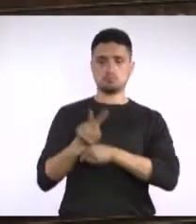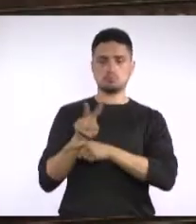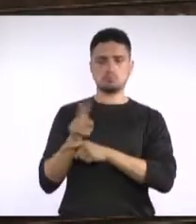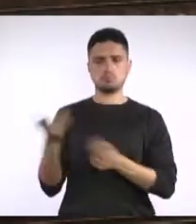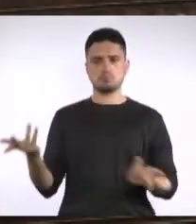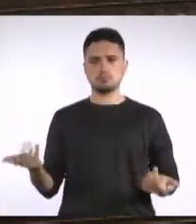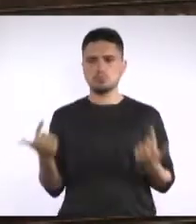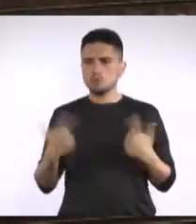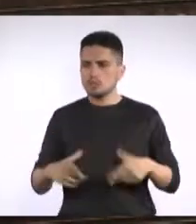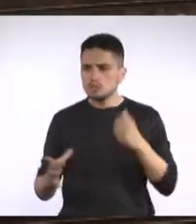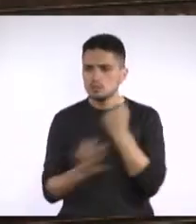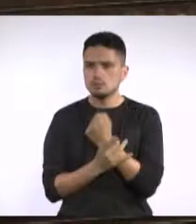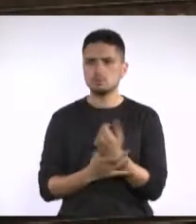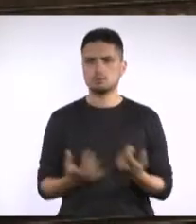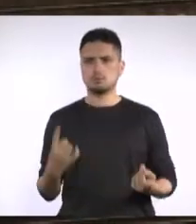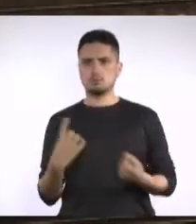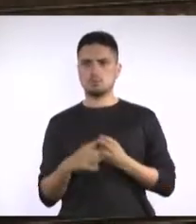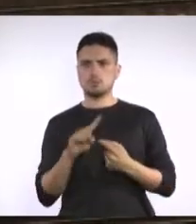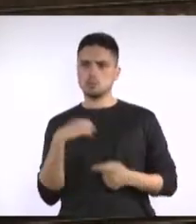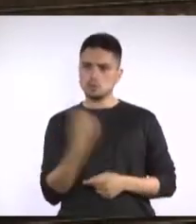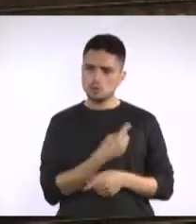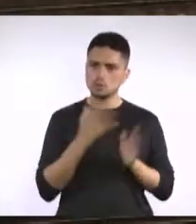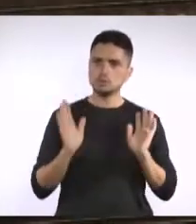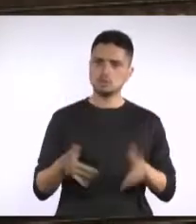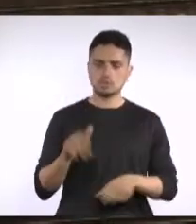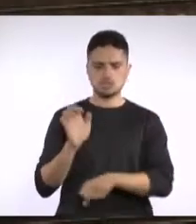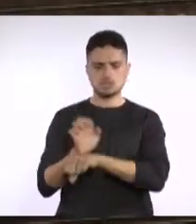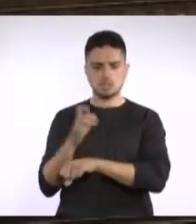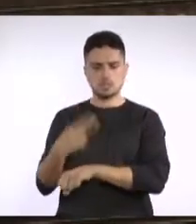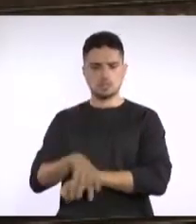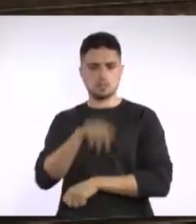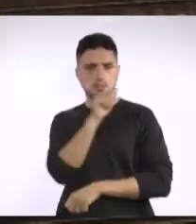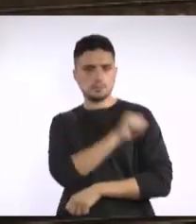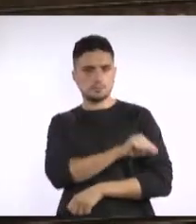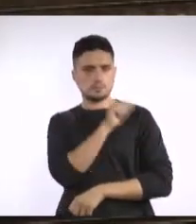Afinal de contas, nós tivemos no estado do Rio de Janeiro